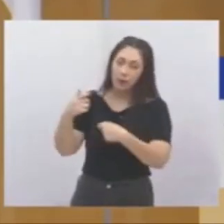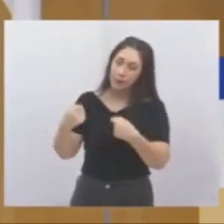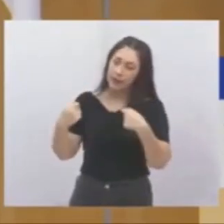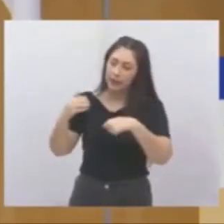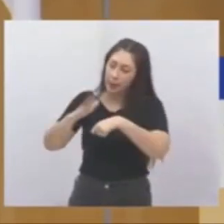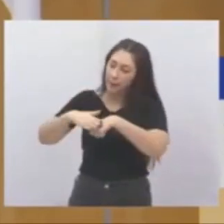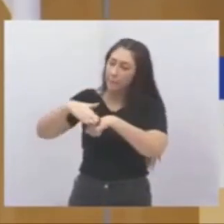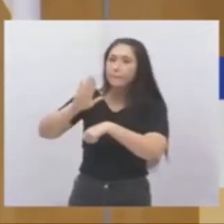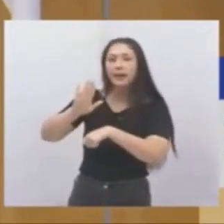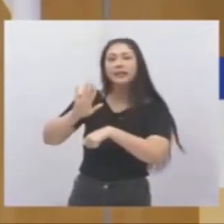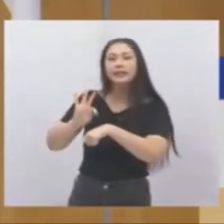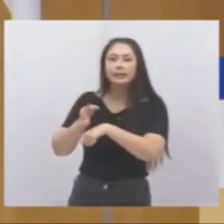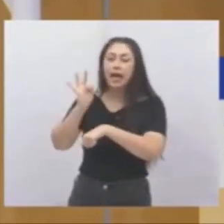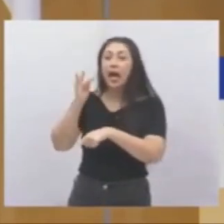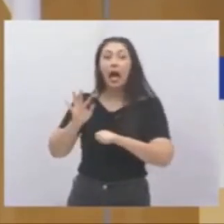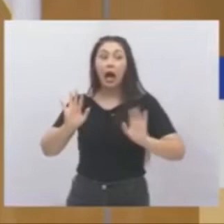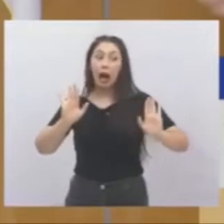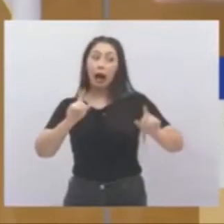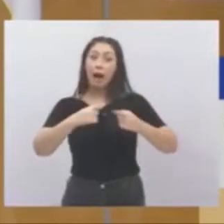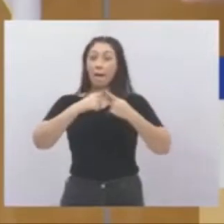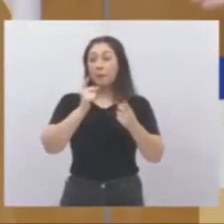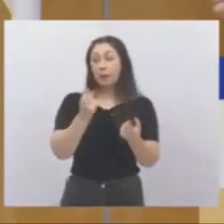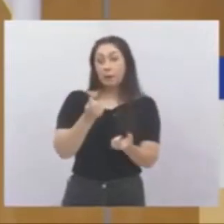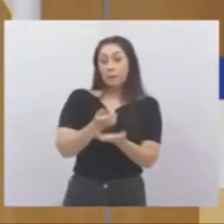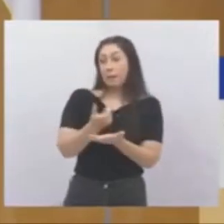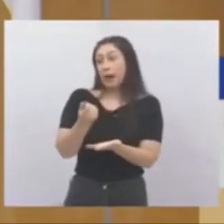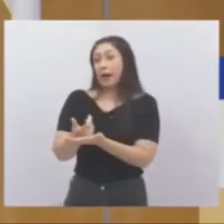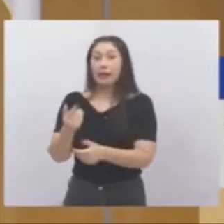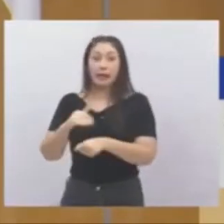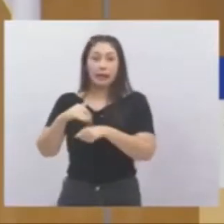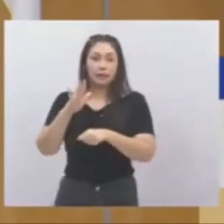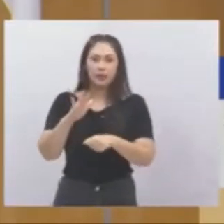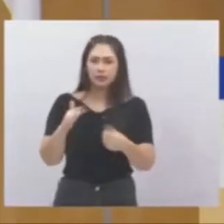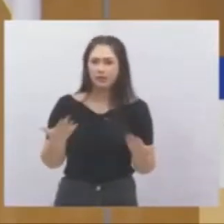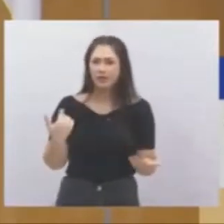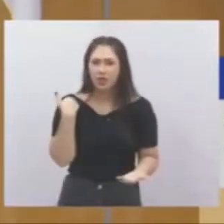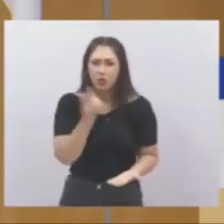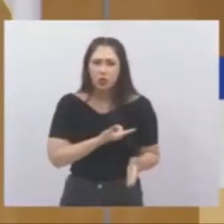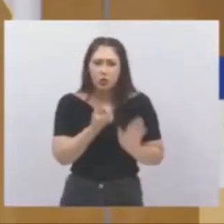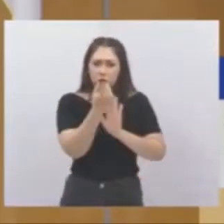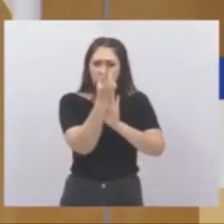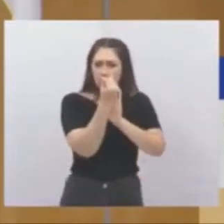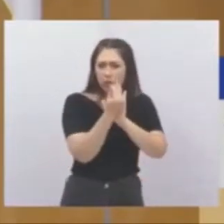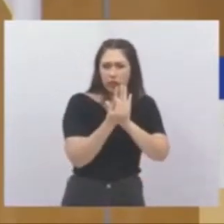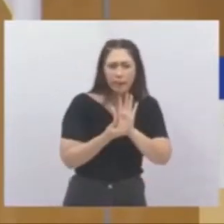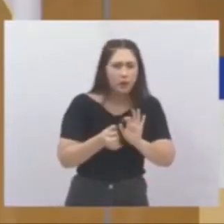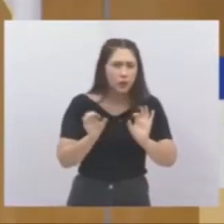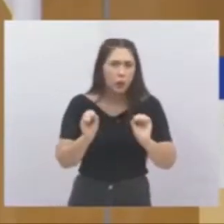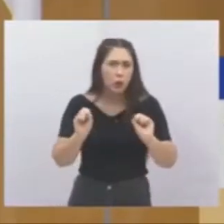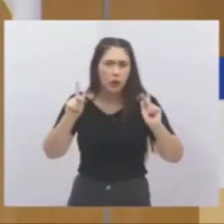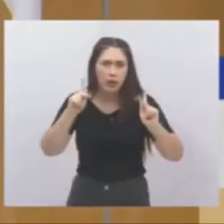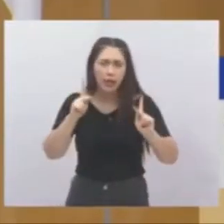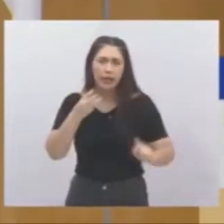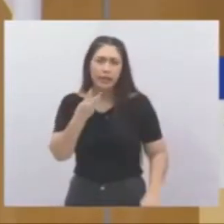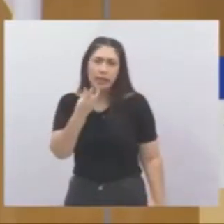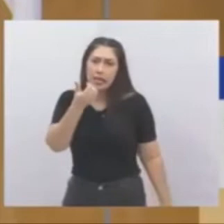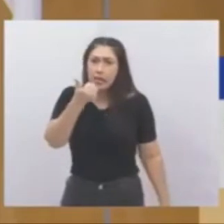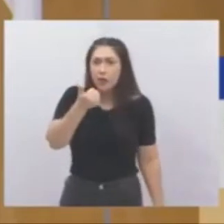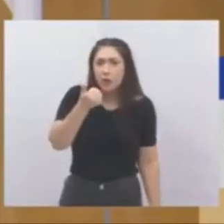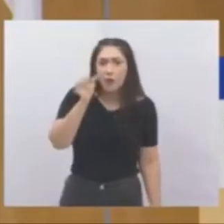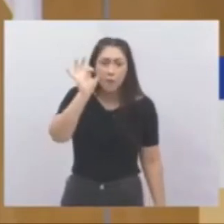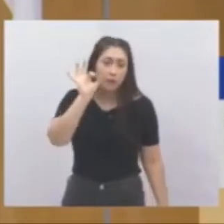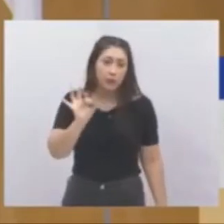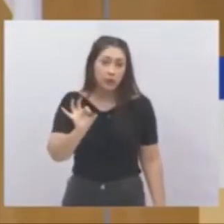vai aumentar o custeio. Ué, nossa folha de pagamento hoje está na casa de 31%, sendo que o